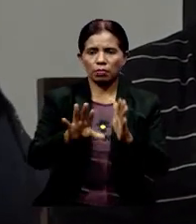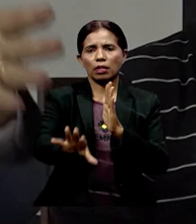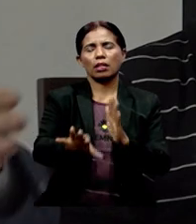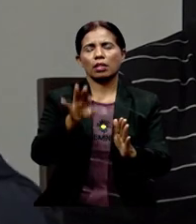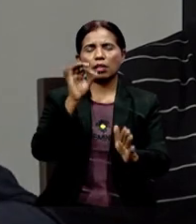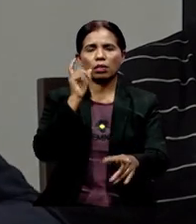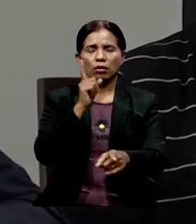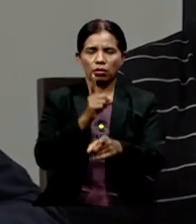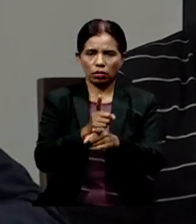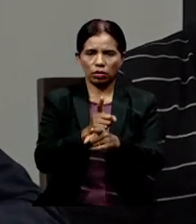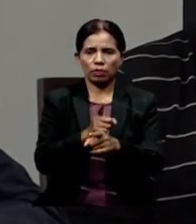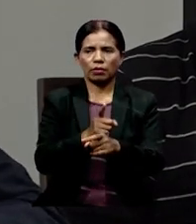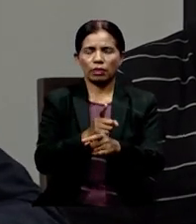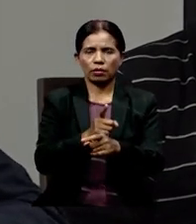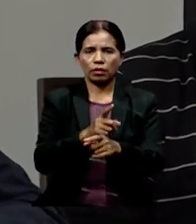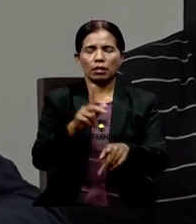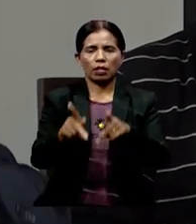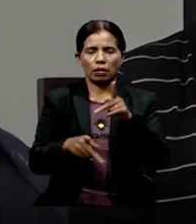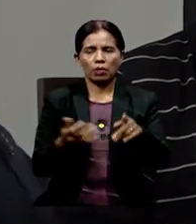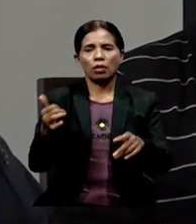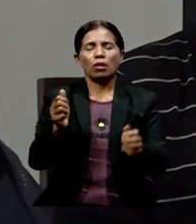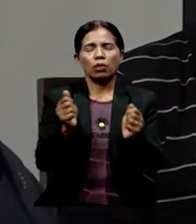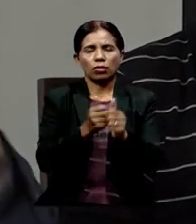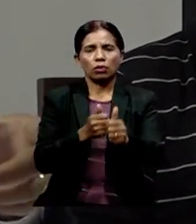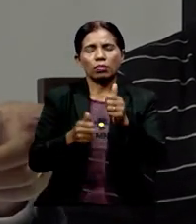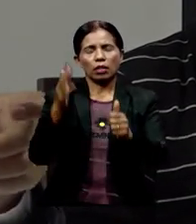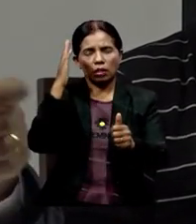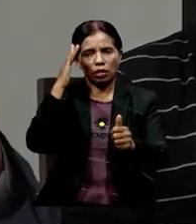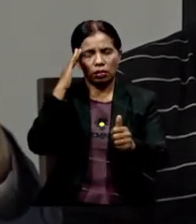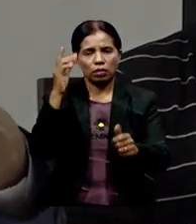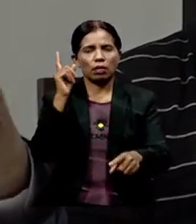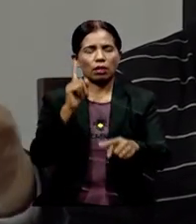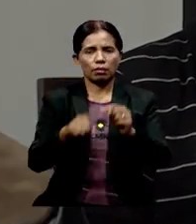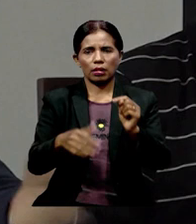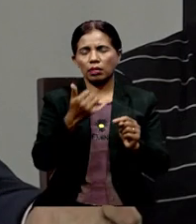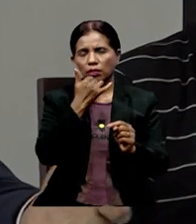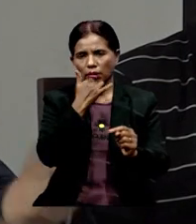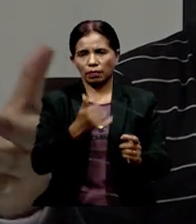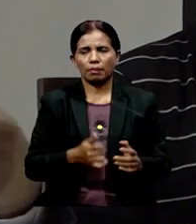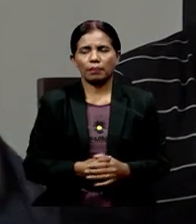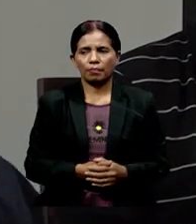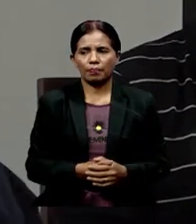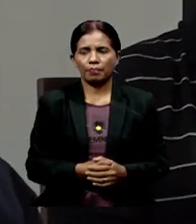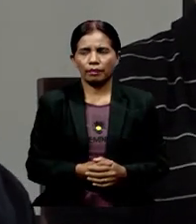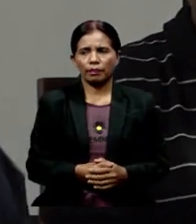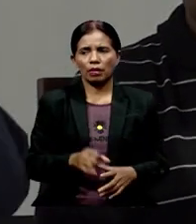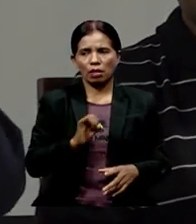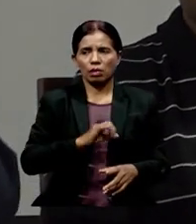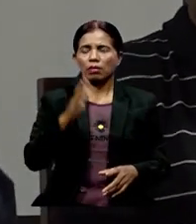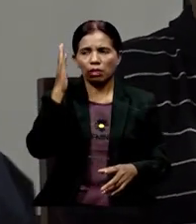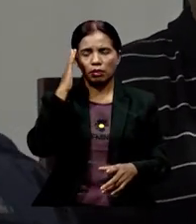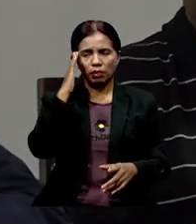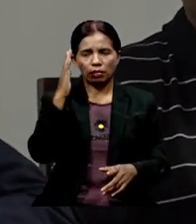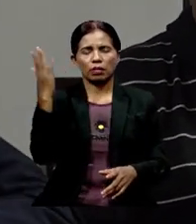no? Ele ter consciência e ato evita fraude, né? A tinta, né? E